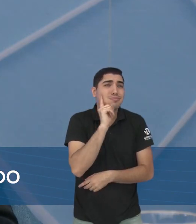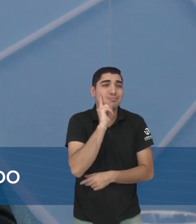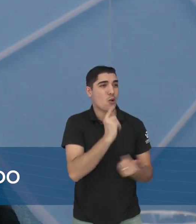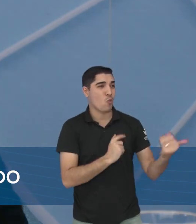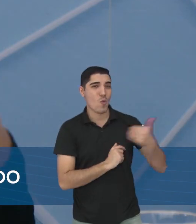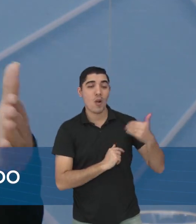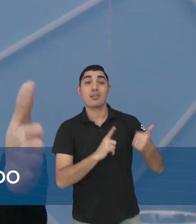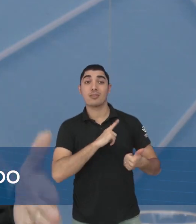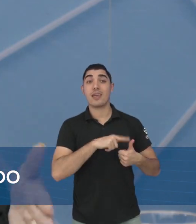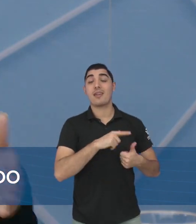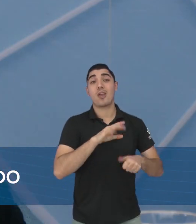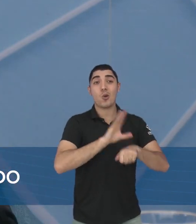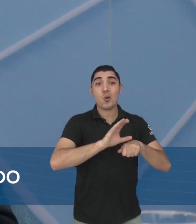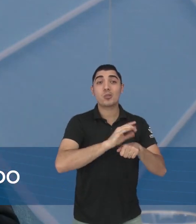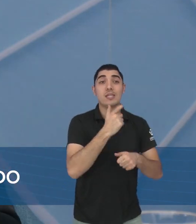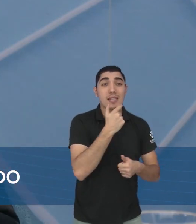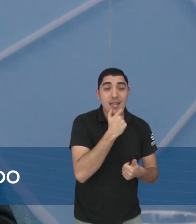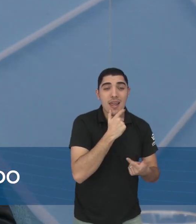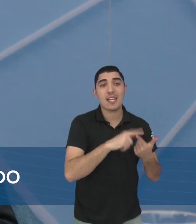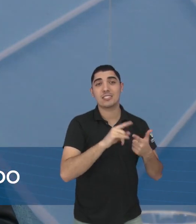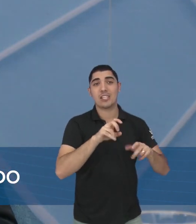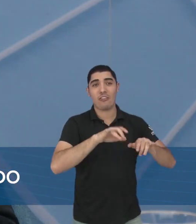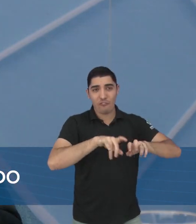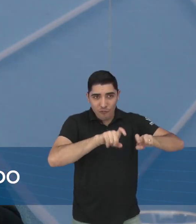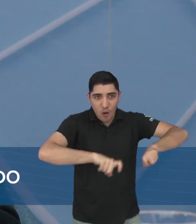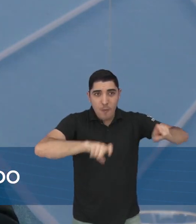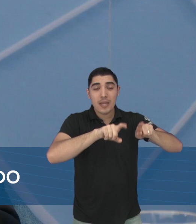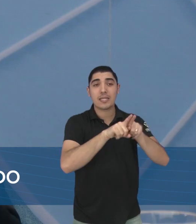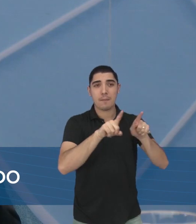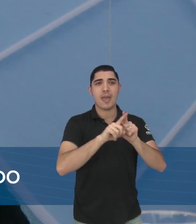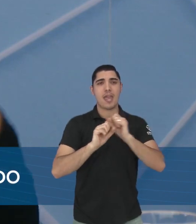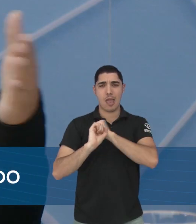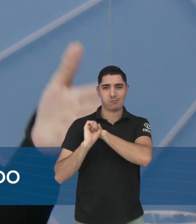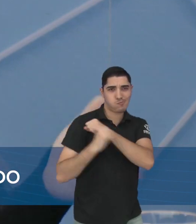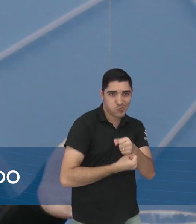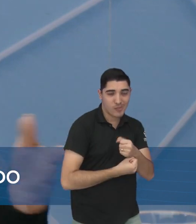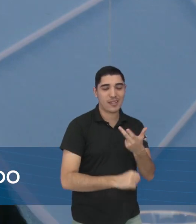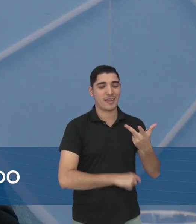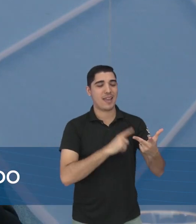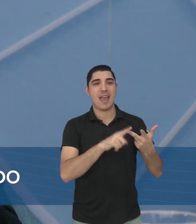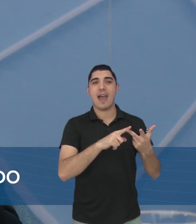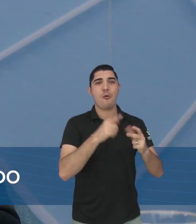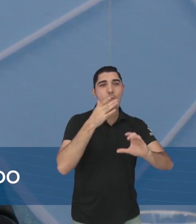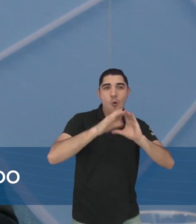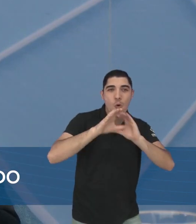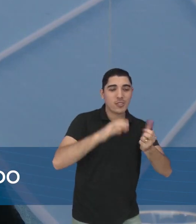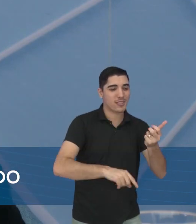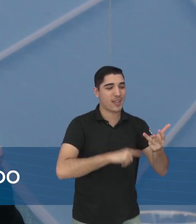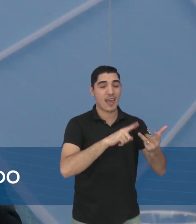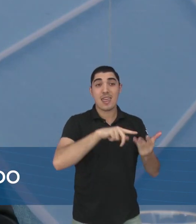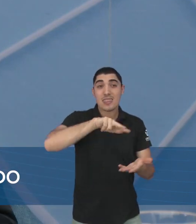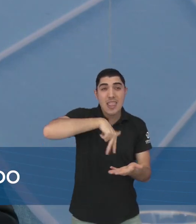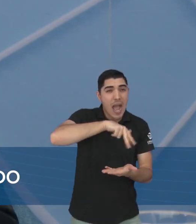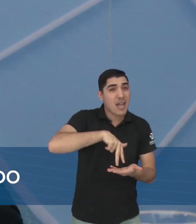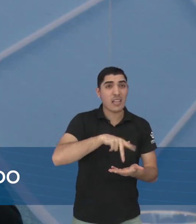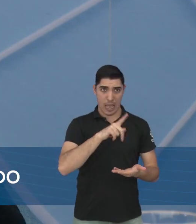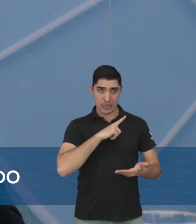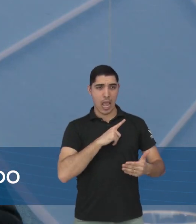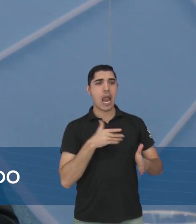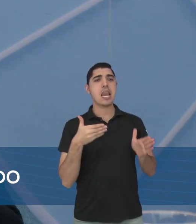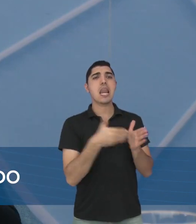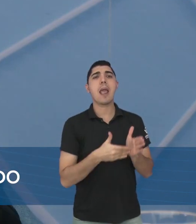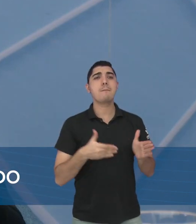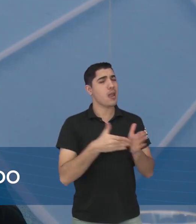instituição. Tem crianças que estão no inglês, na informática, no karatê, no canto, na dança, isso é muito bacana. A gente não tem um